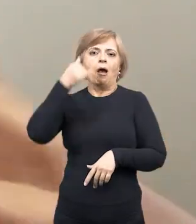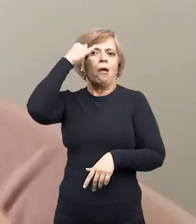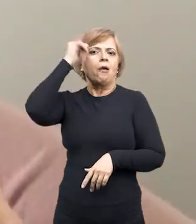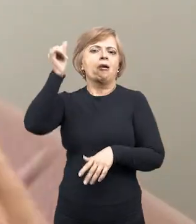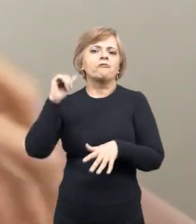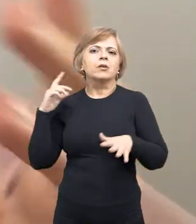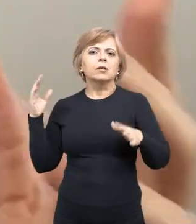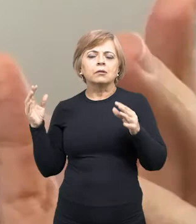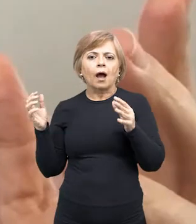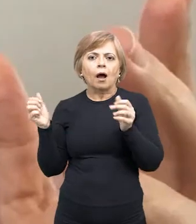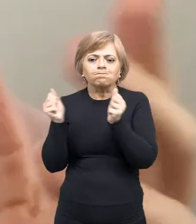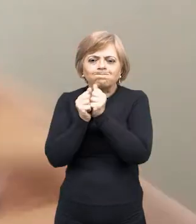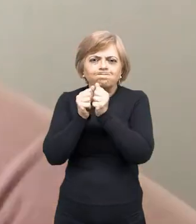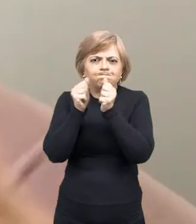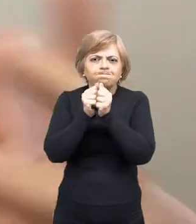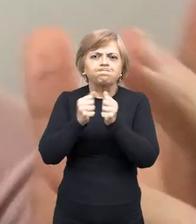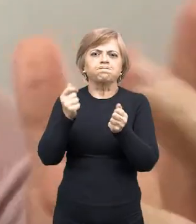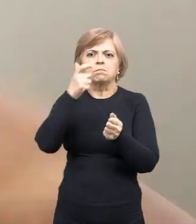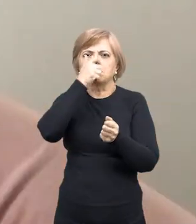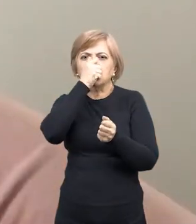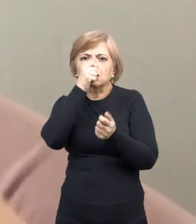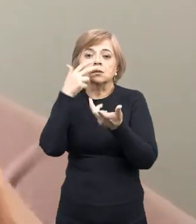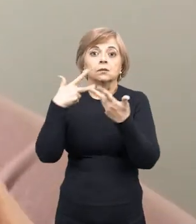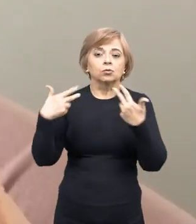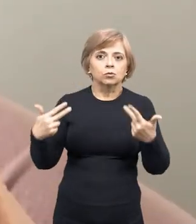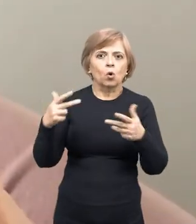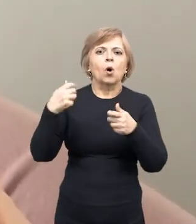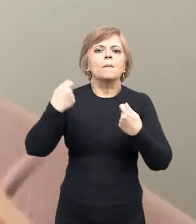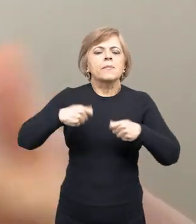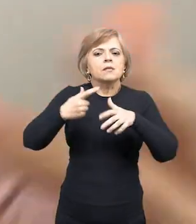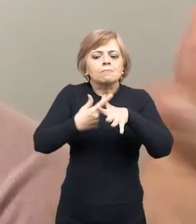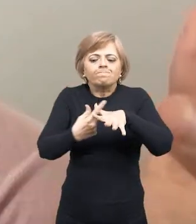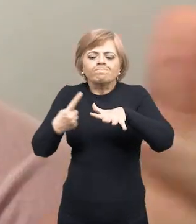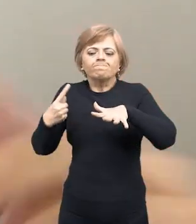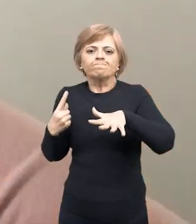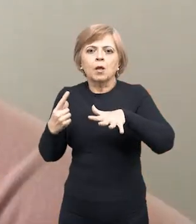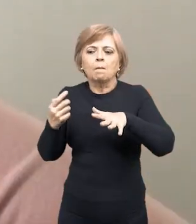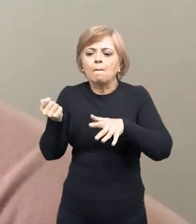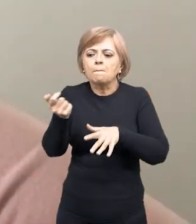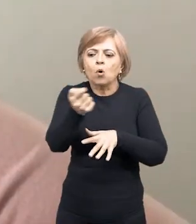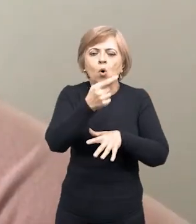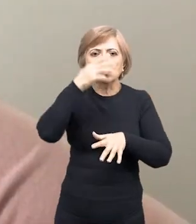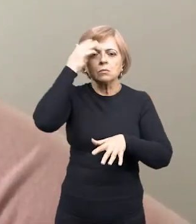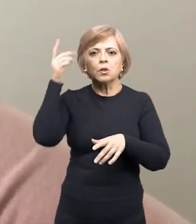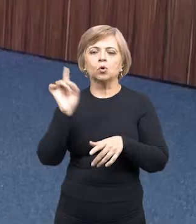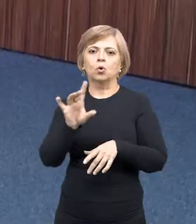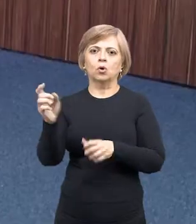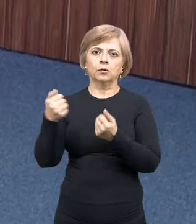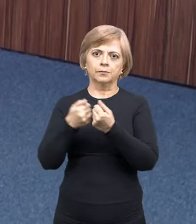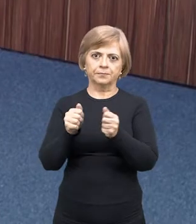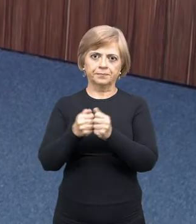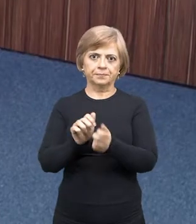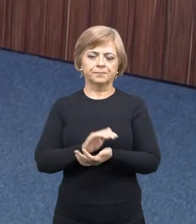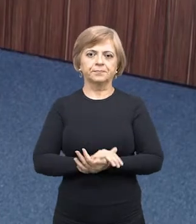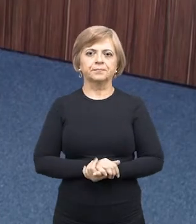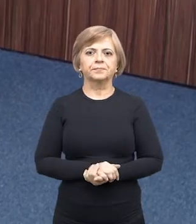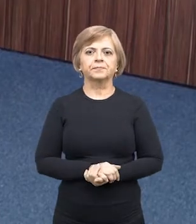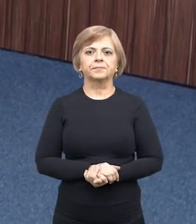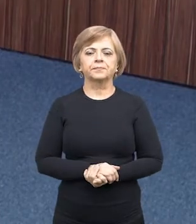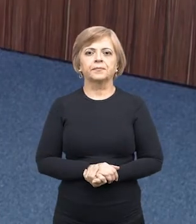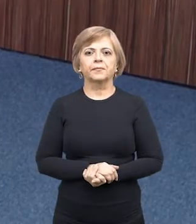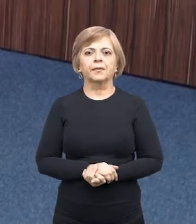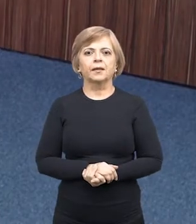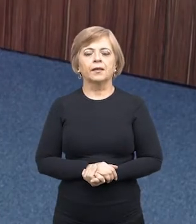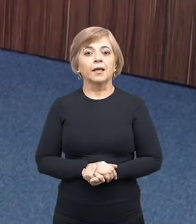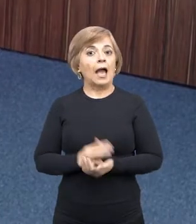assegurado o distanciamento social, que é uma das formas de prevenir o contágio da Covid-19. O MP Cidadão vai